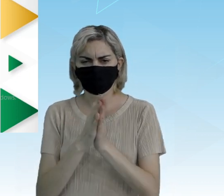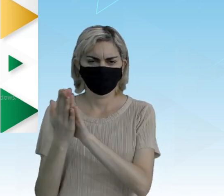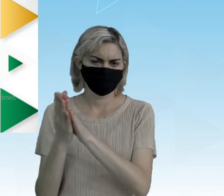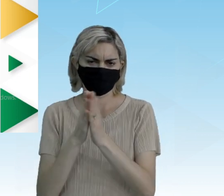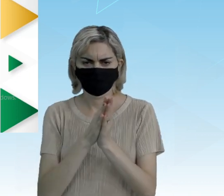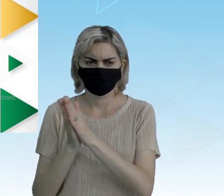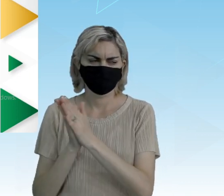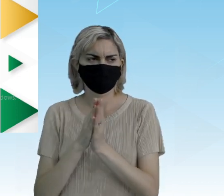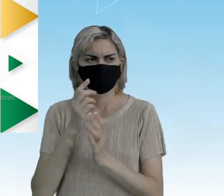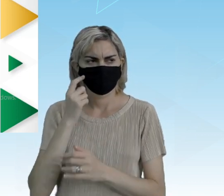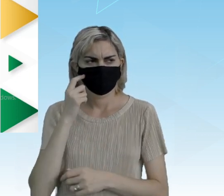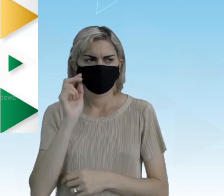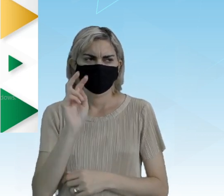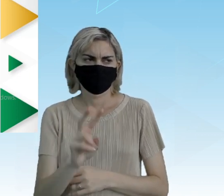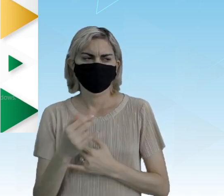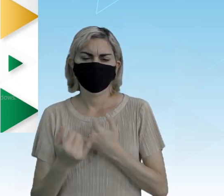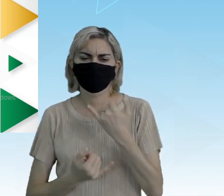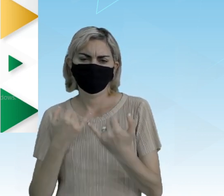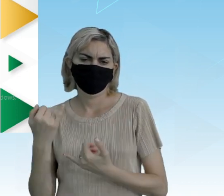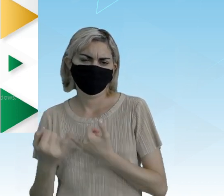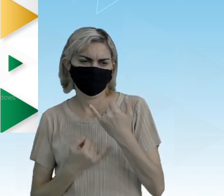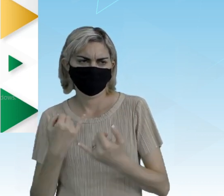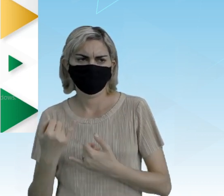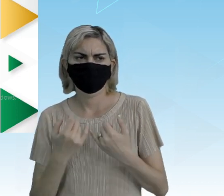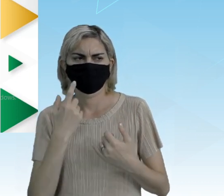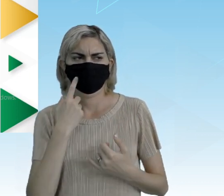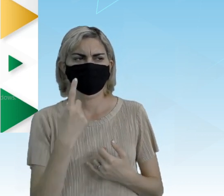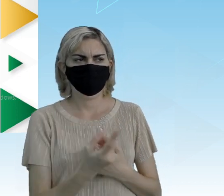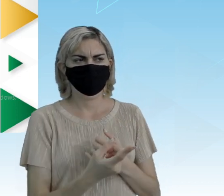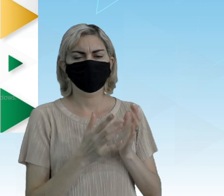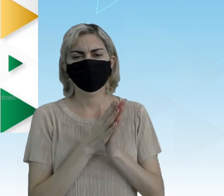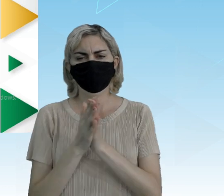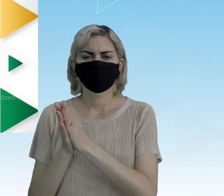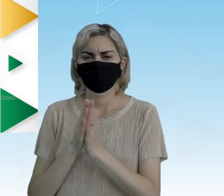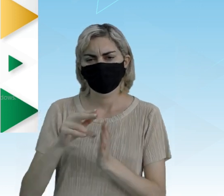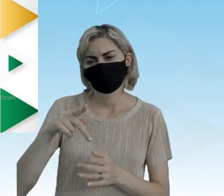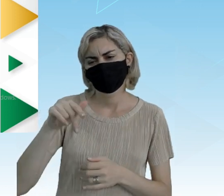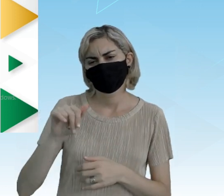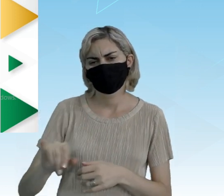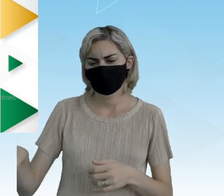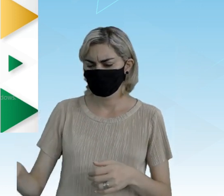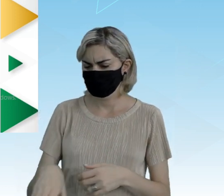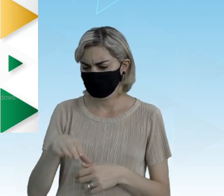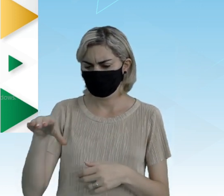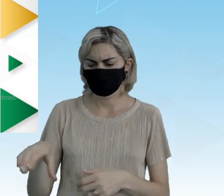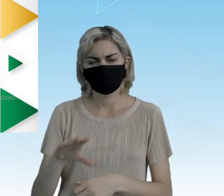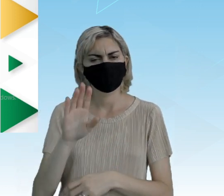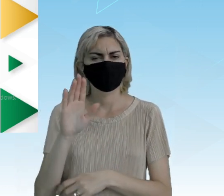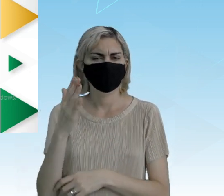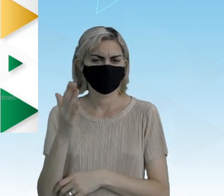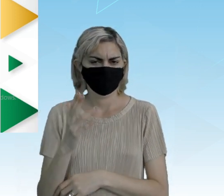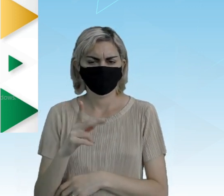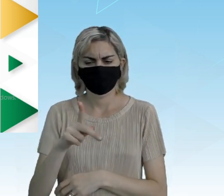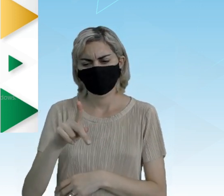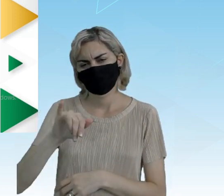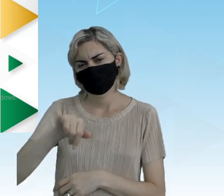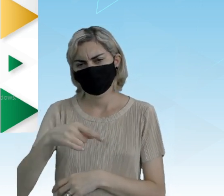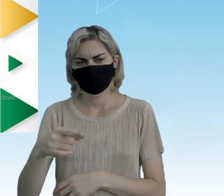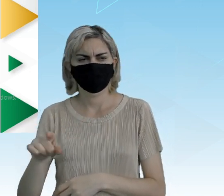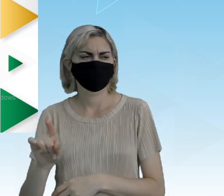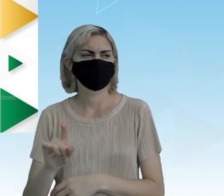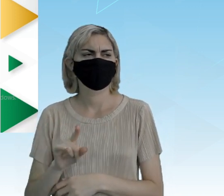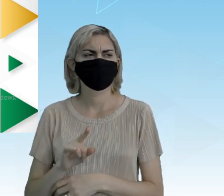verem, alguns brinquedos, desculpa. Boneca de pano, carrinho de madeira, o